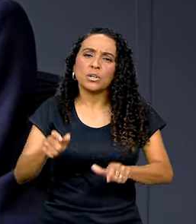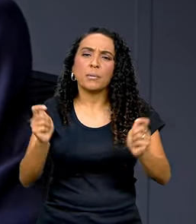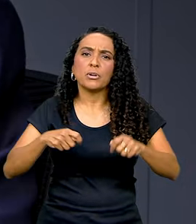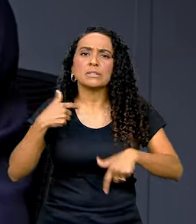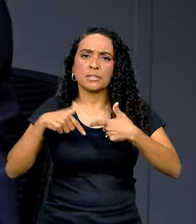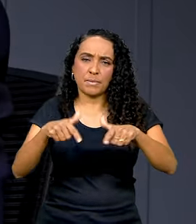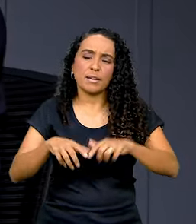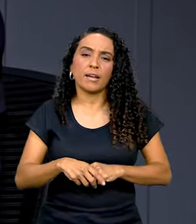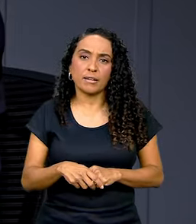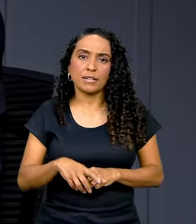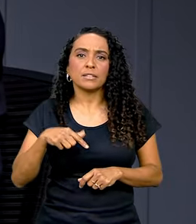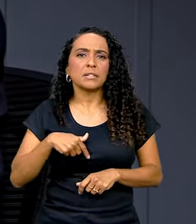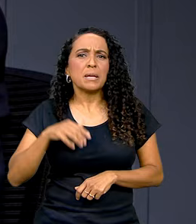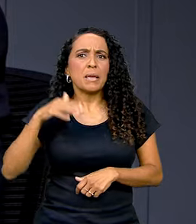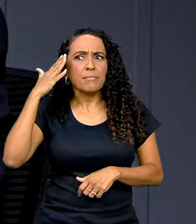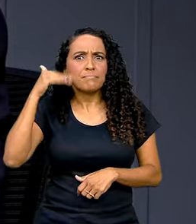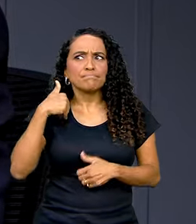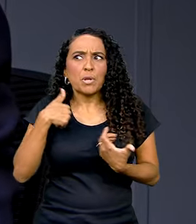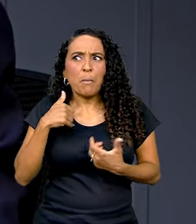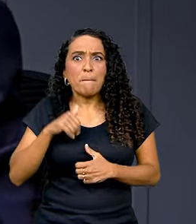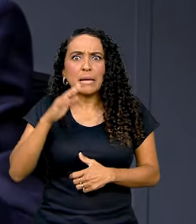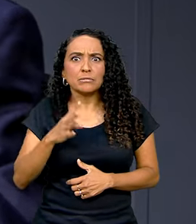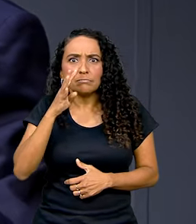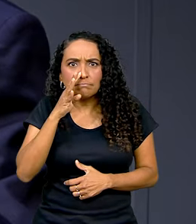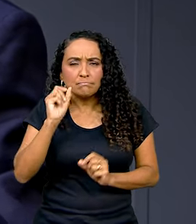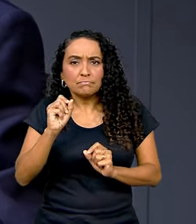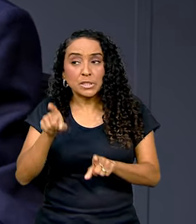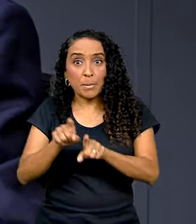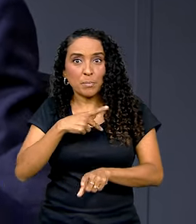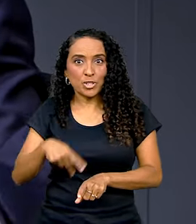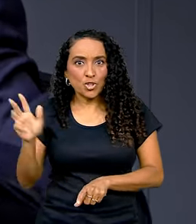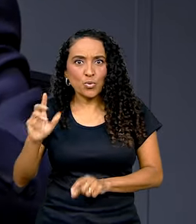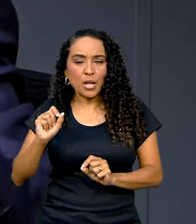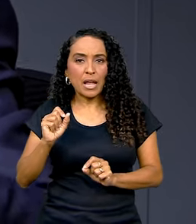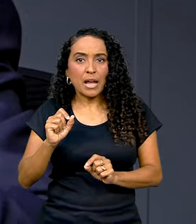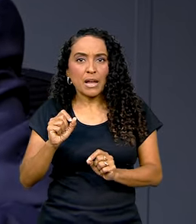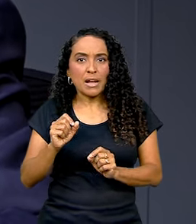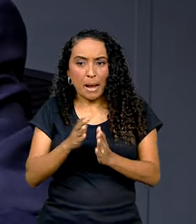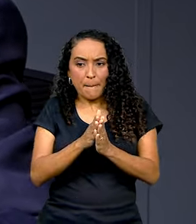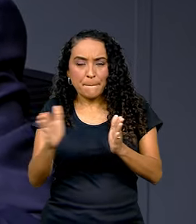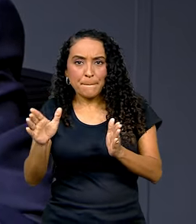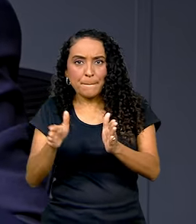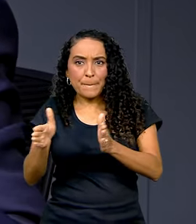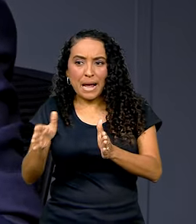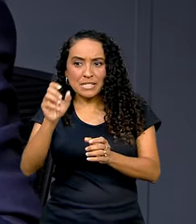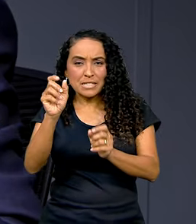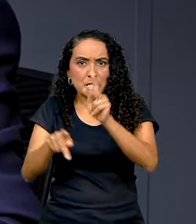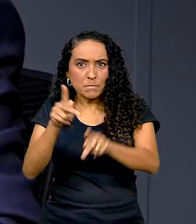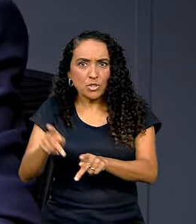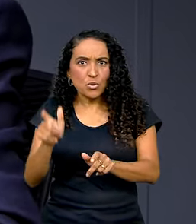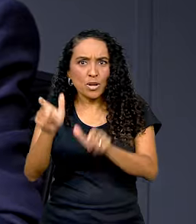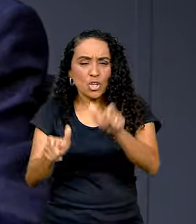pessoas possam trabalhar e o que mais me impressionou nessa empresa e ao presidente é que uma boa parte dessas